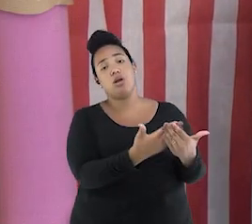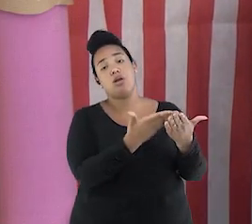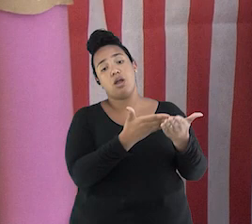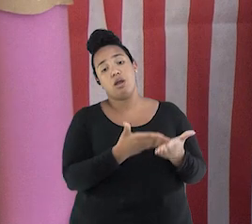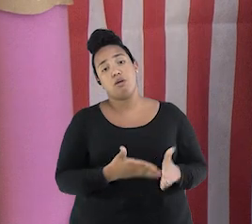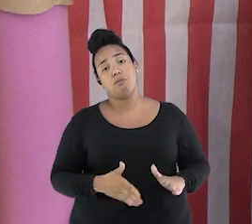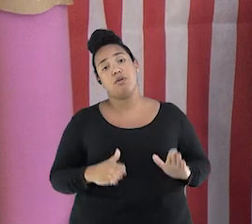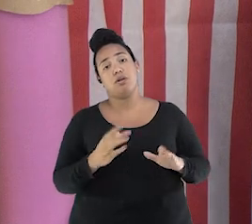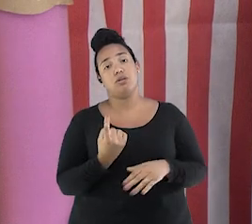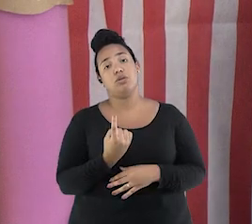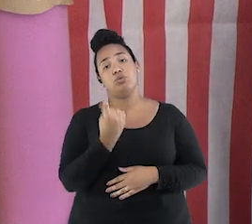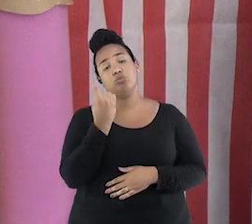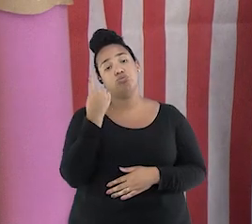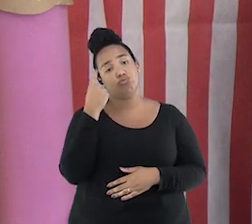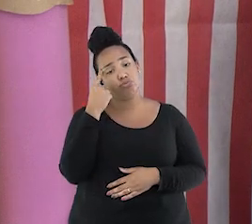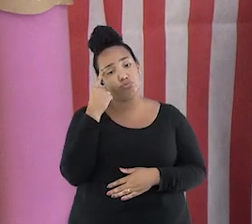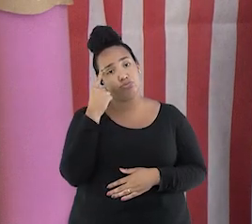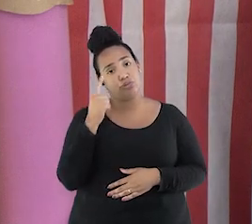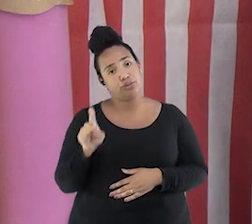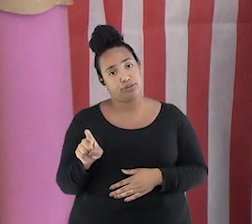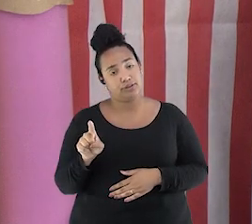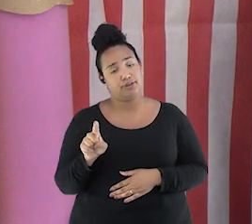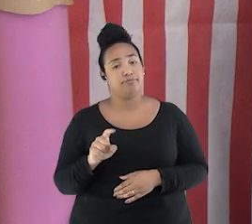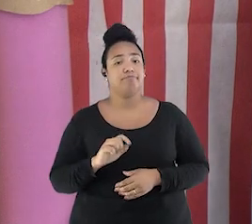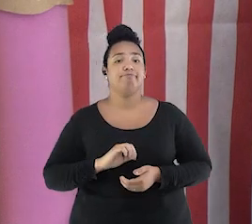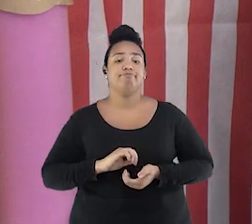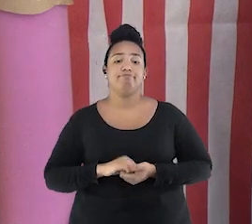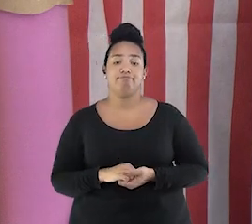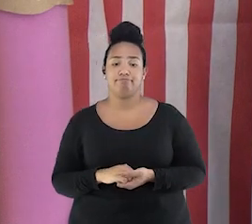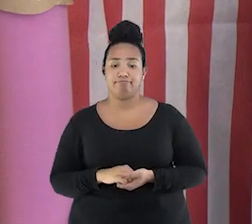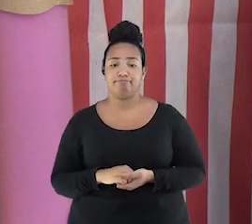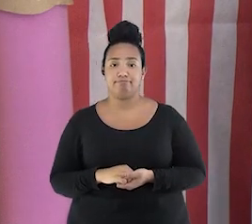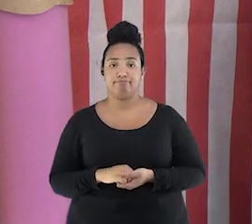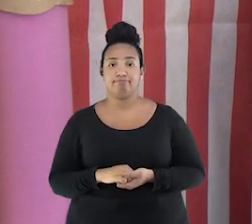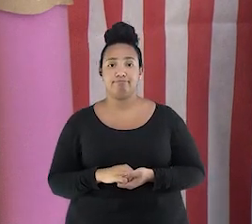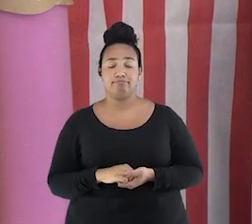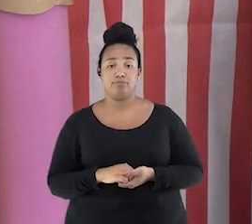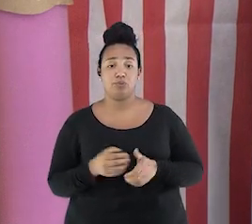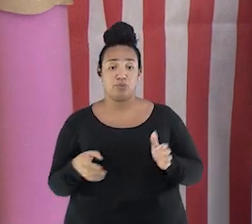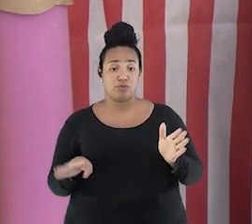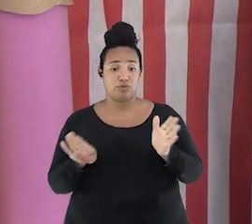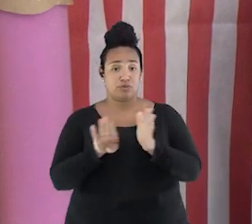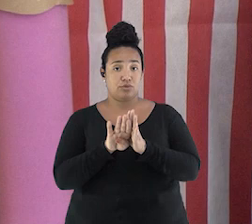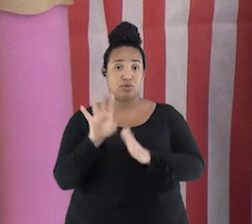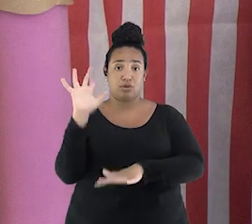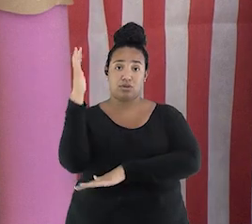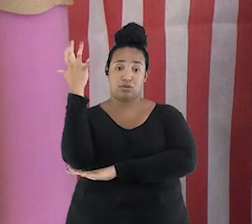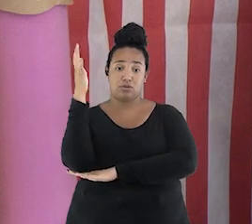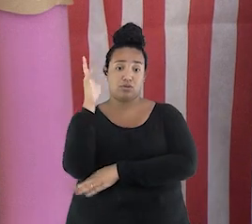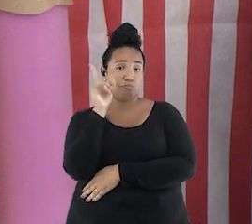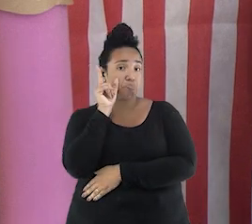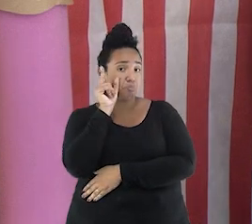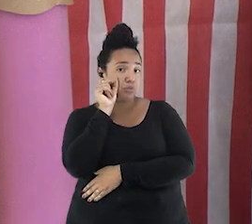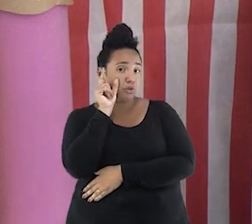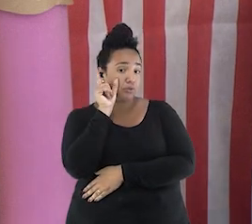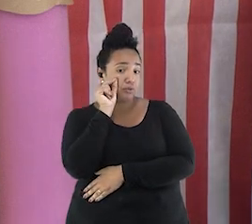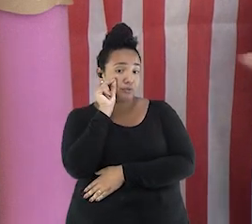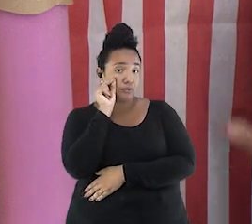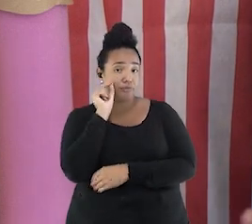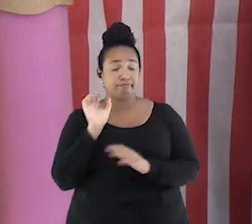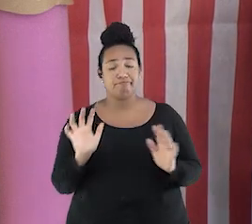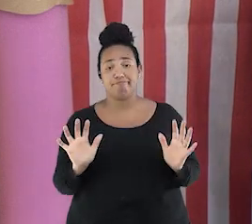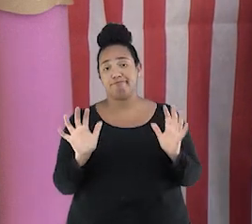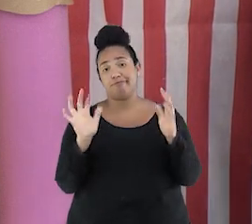perdeu mais um dia. Quando chegou ao pé de maracujá, não havia mais